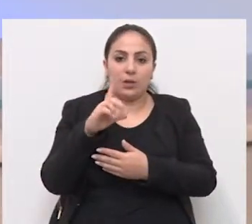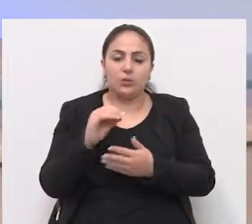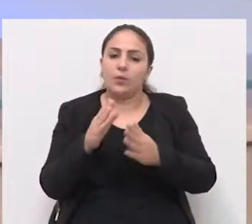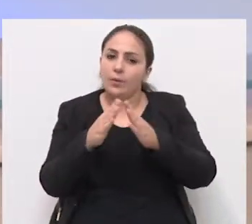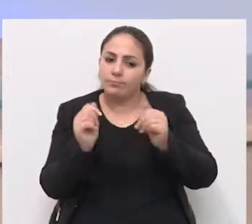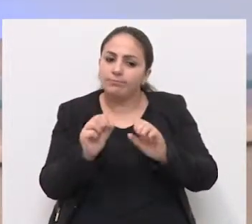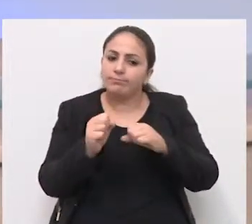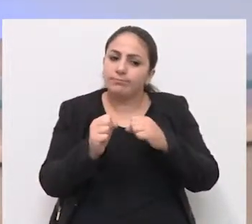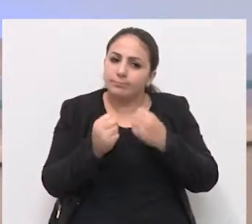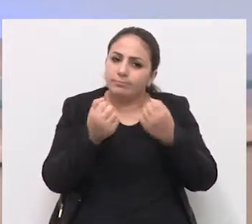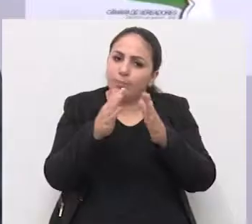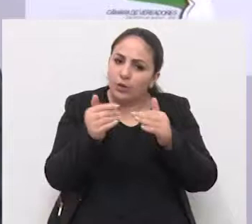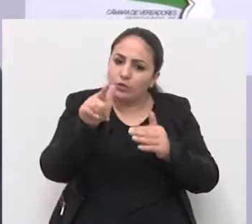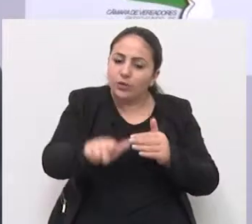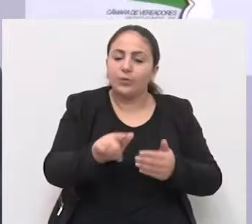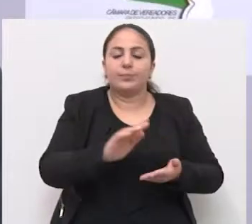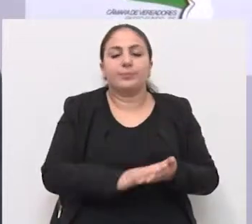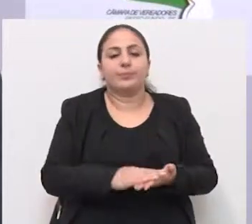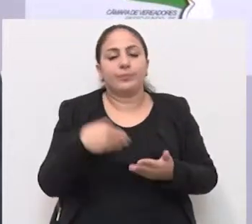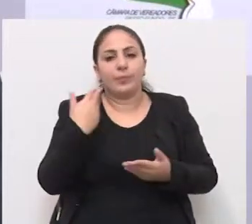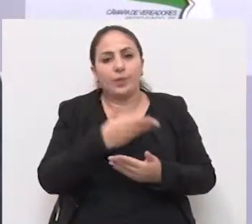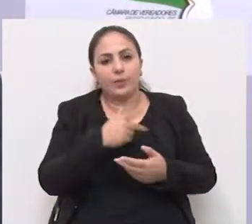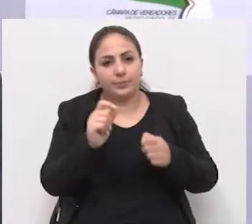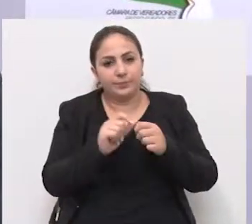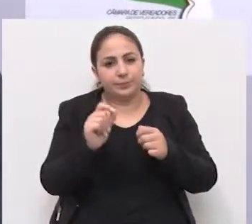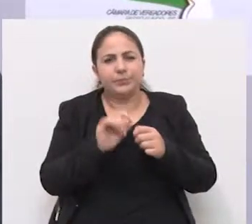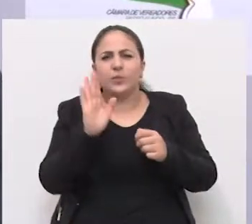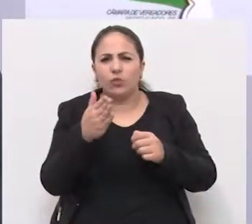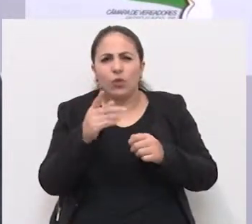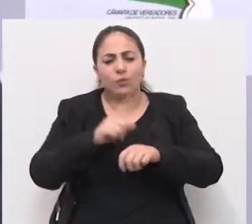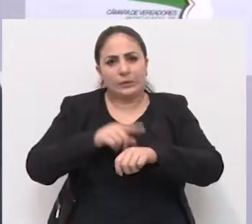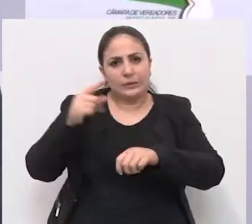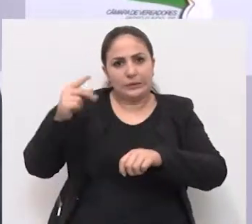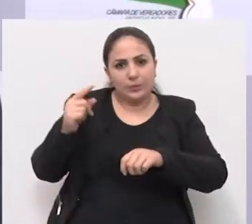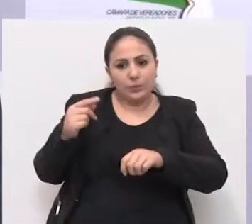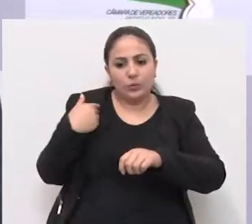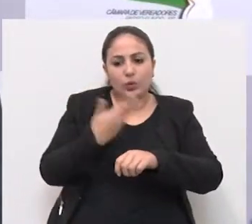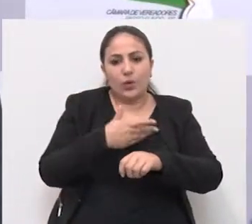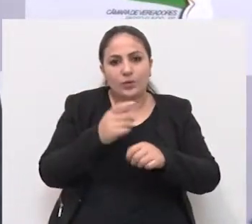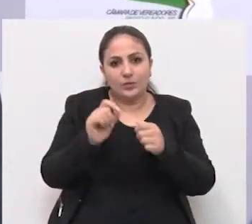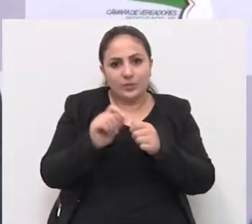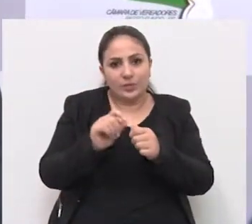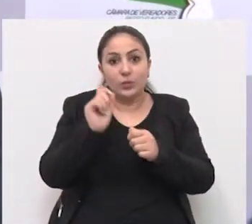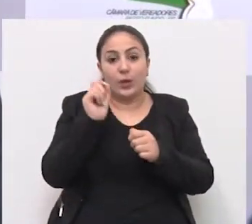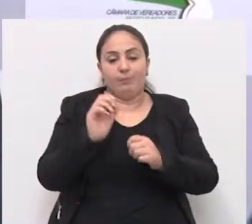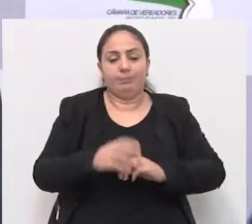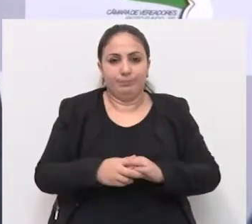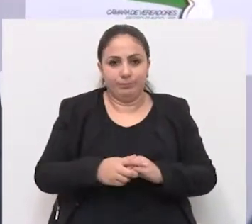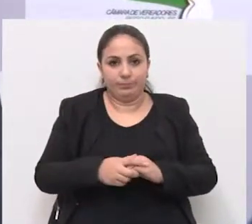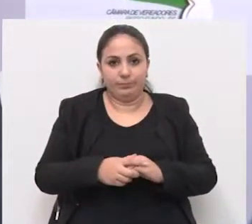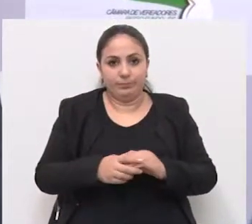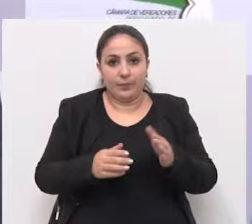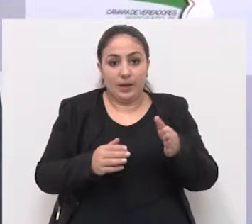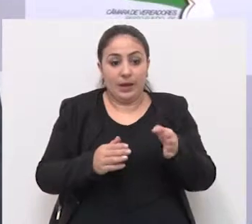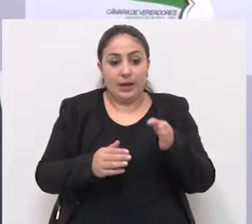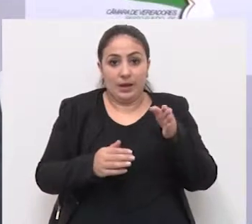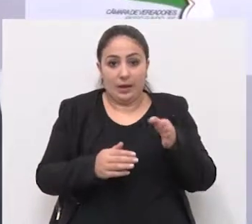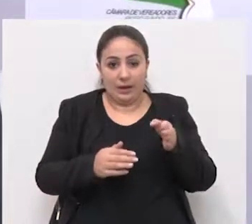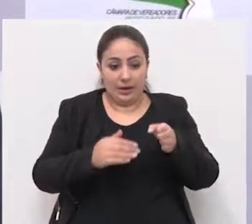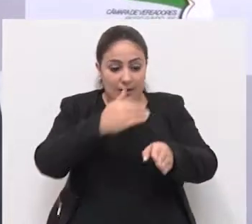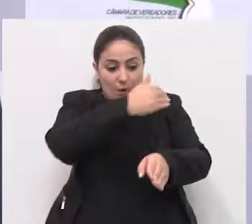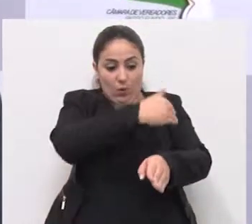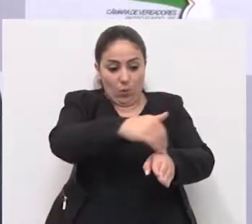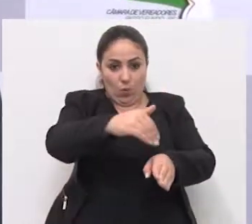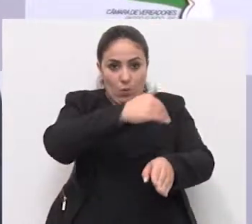veio reforçar o pedido. Temos aqui uma sinalização que foi feita já há algum tempo pela prefeitura, onde não